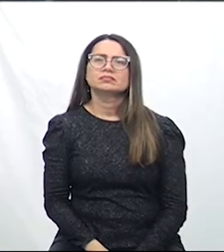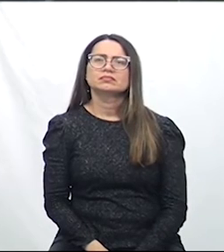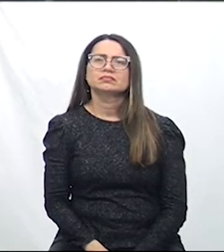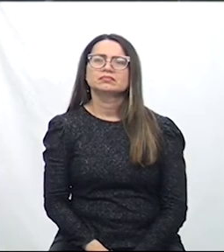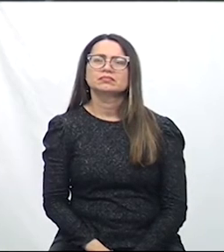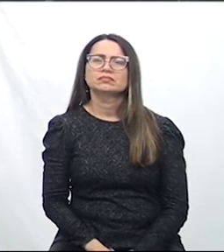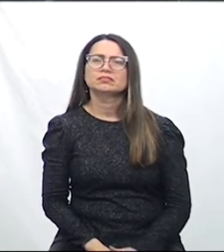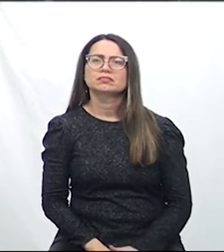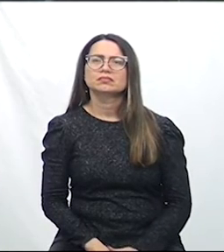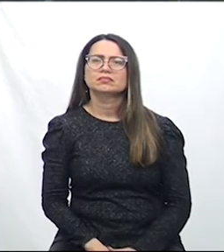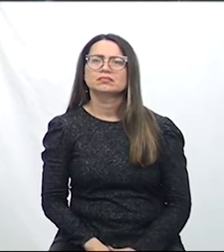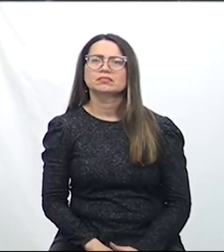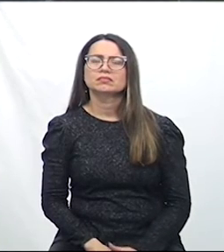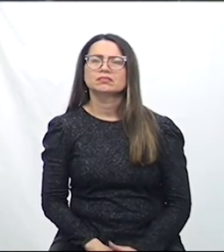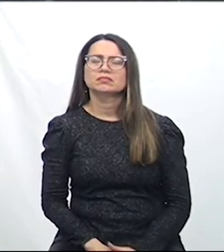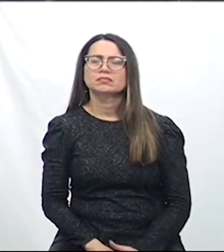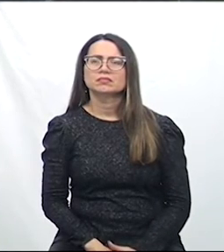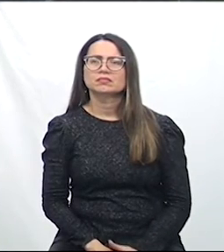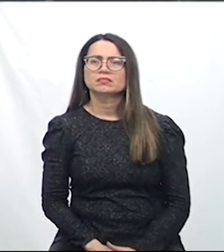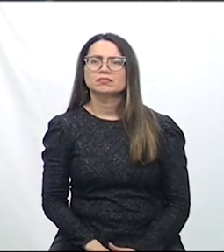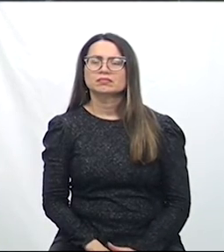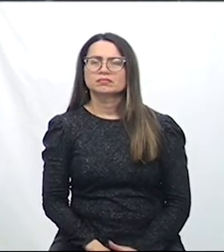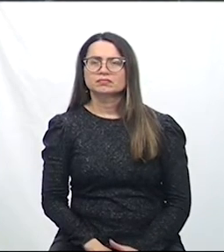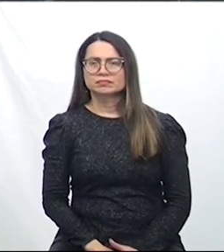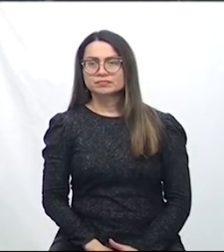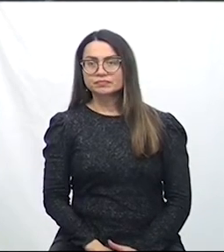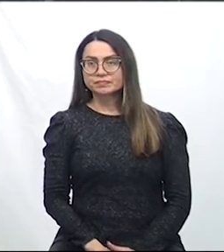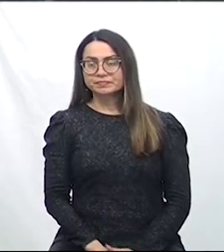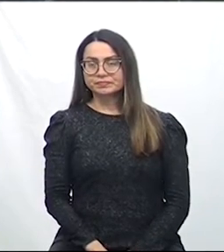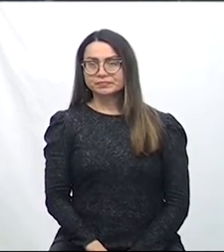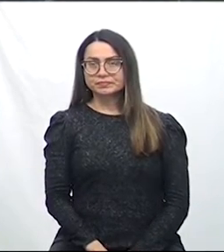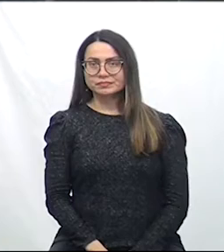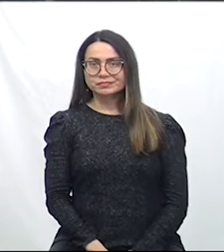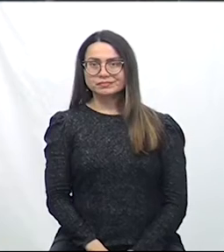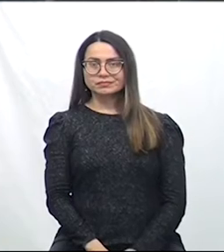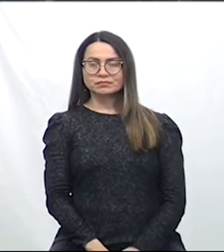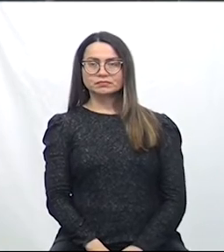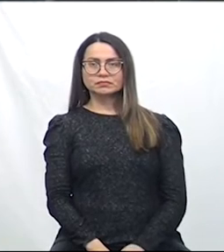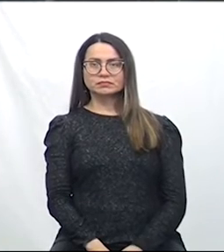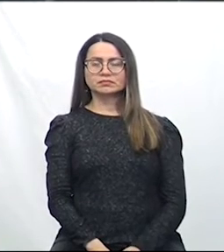Então, solicito ao vereador Nicola Martins que faça a leitura das matérias.